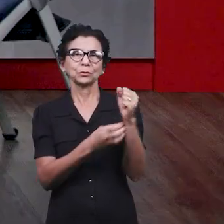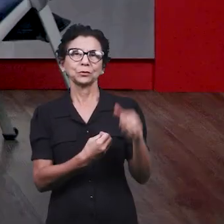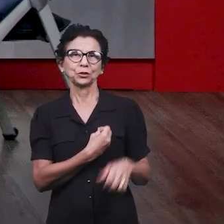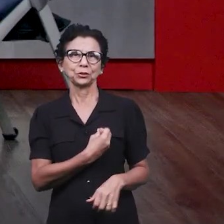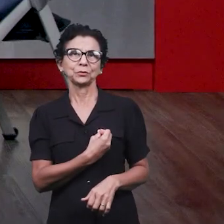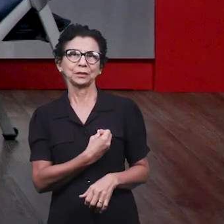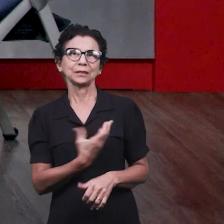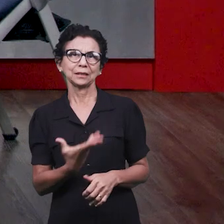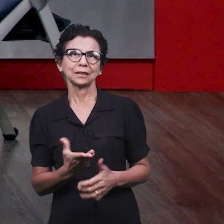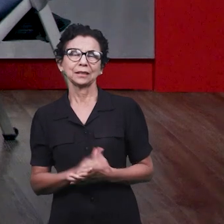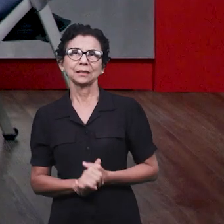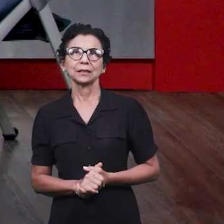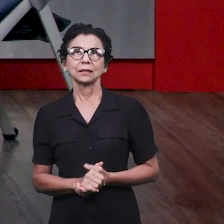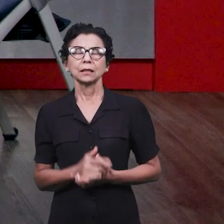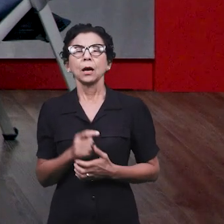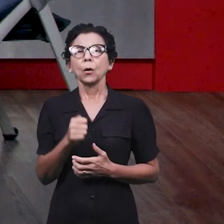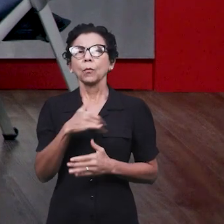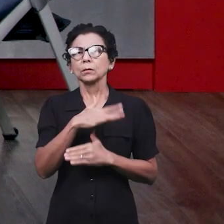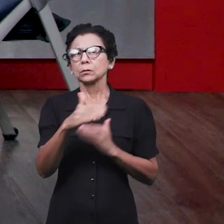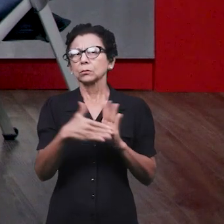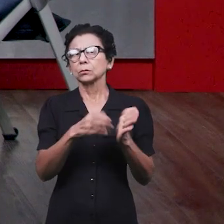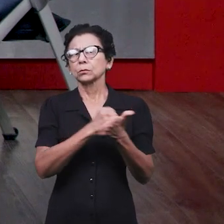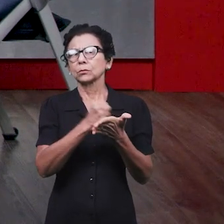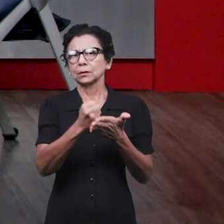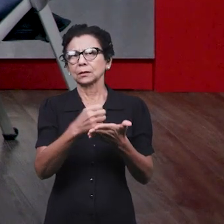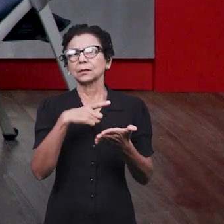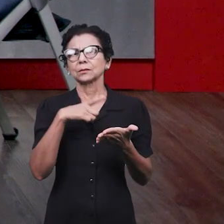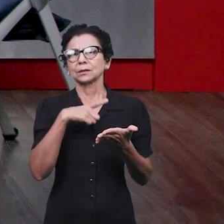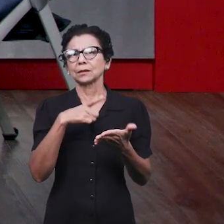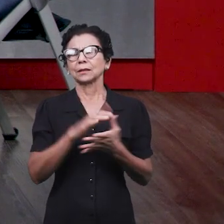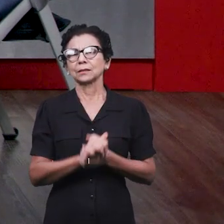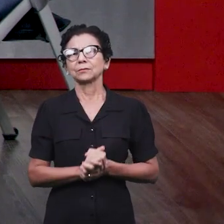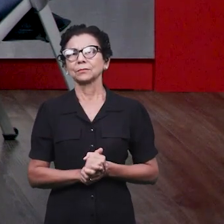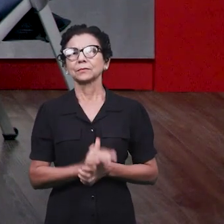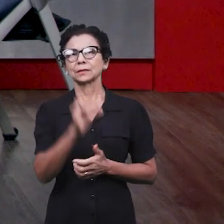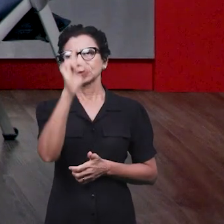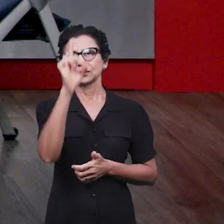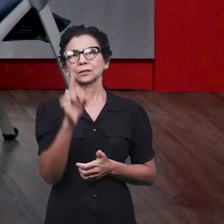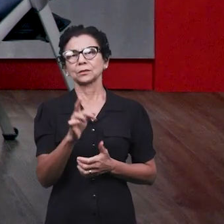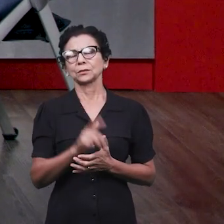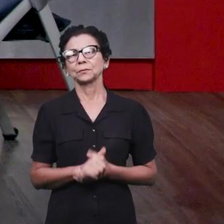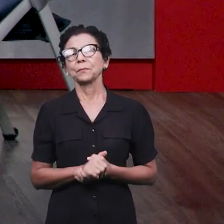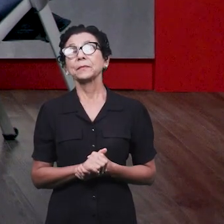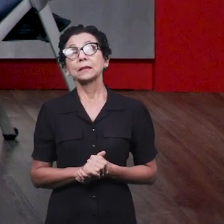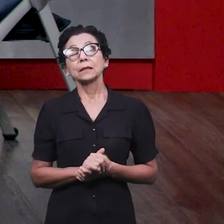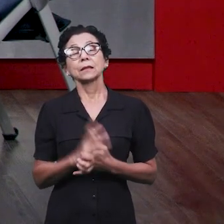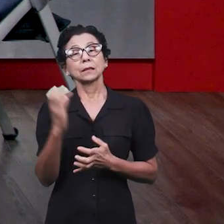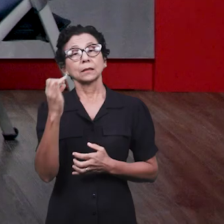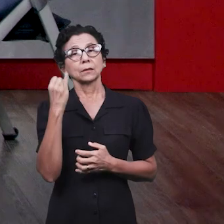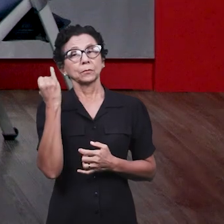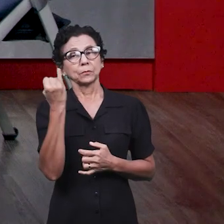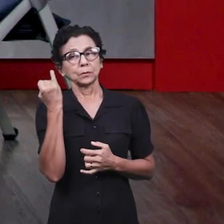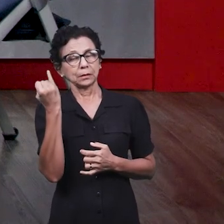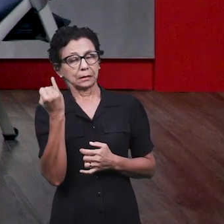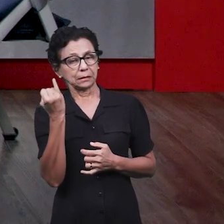isso. Quase todos os contratos de financiamento geralmente tem, né, esse seguro prestamista, né? É importante quem